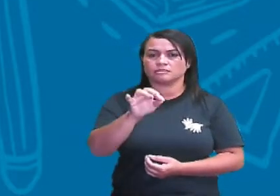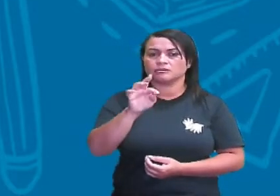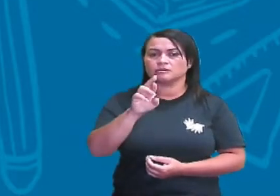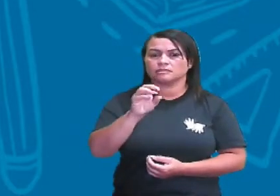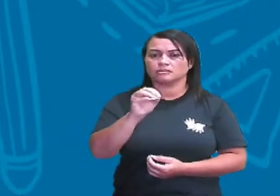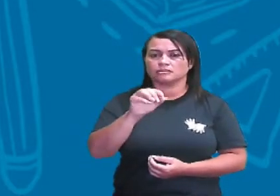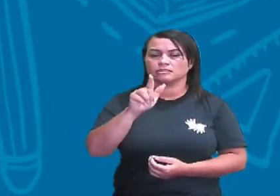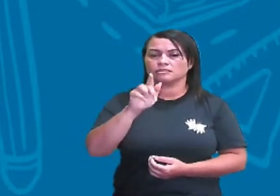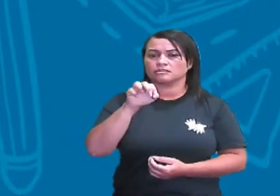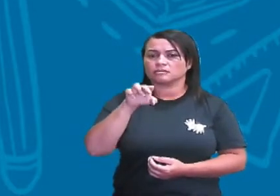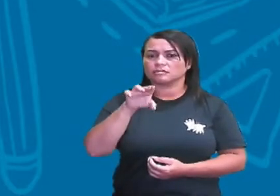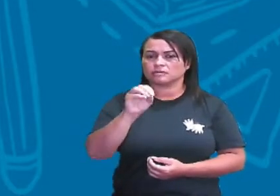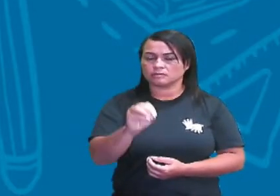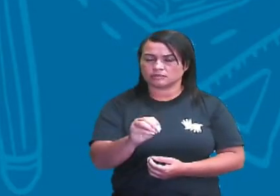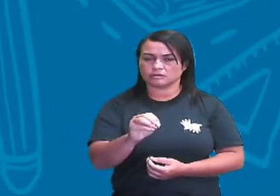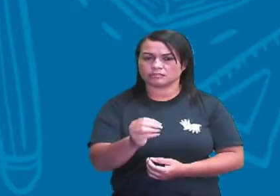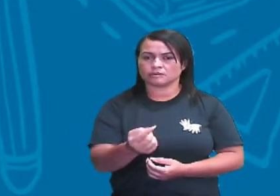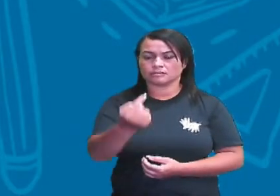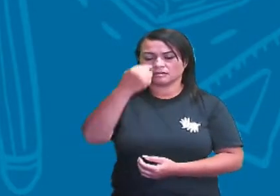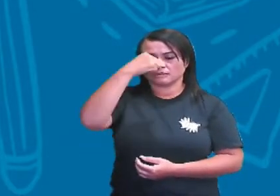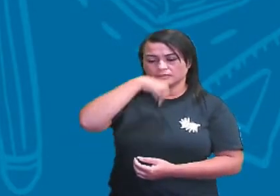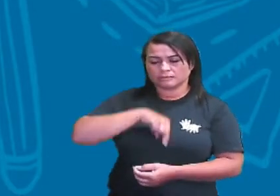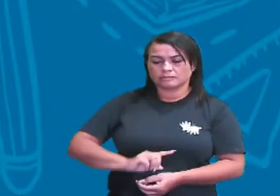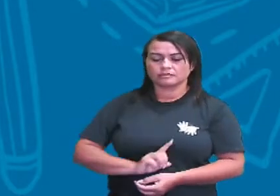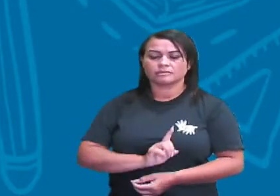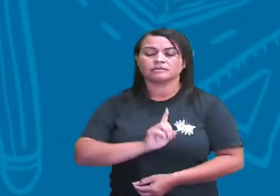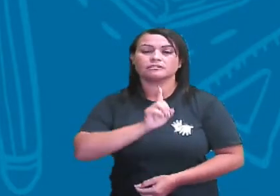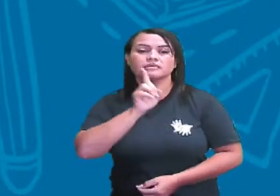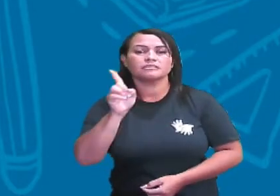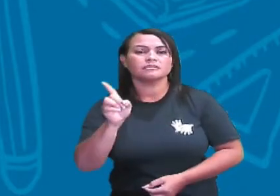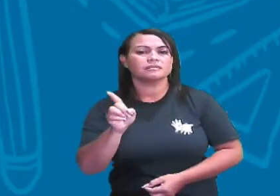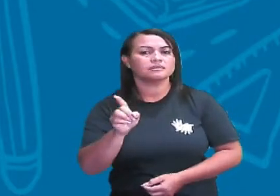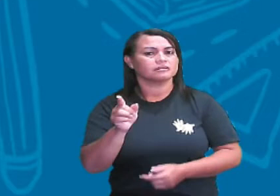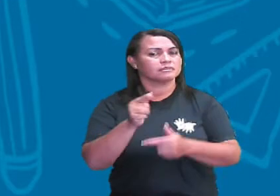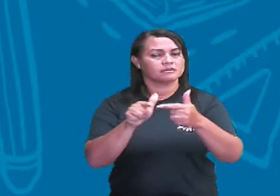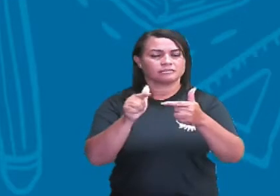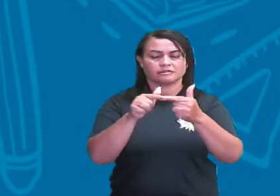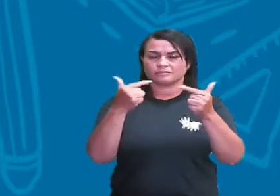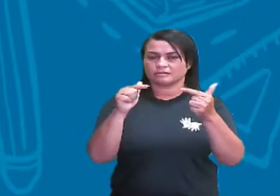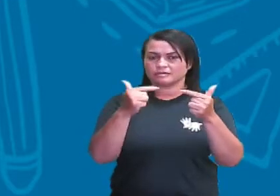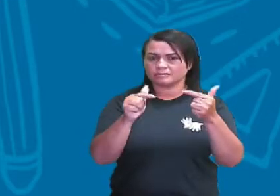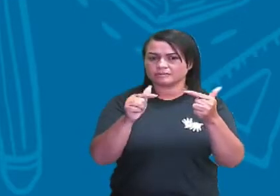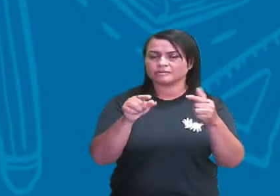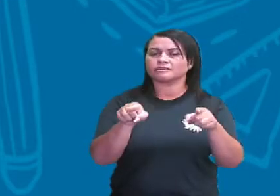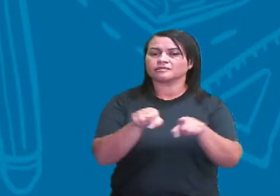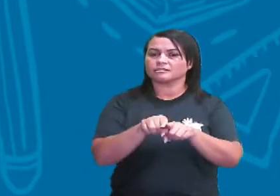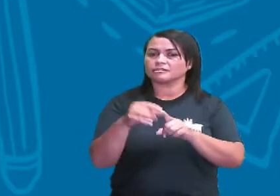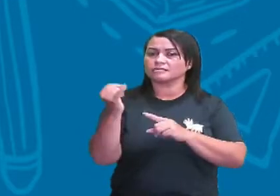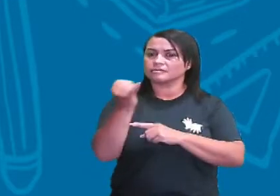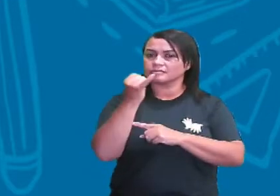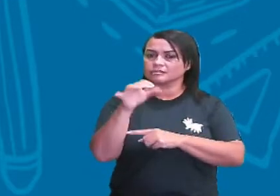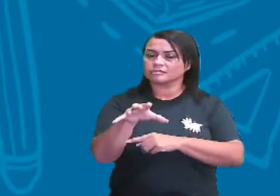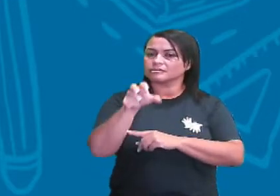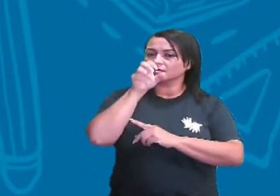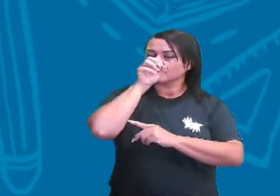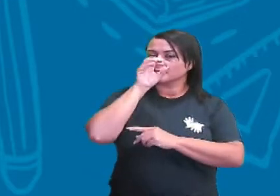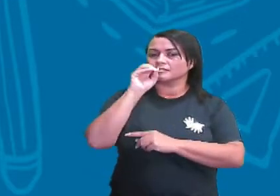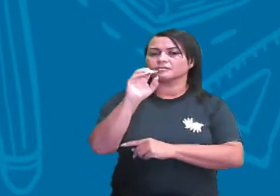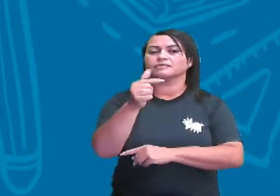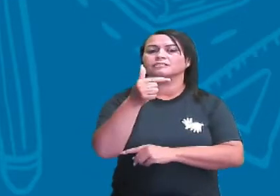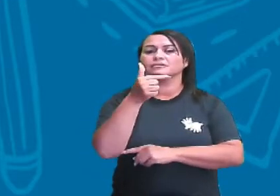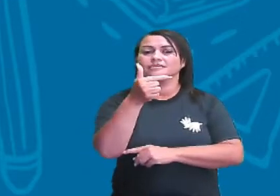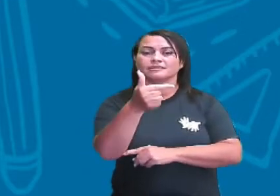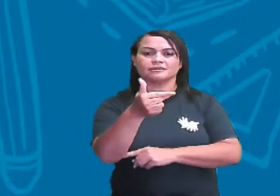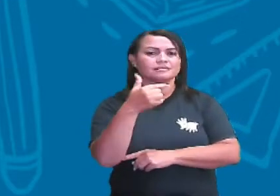nosso corpo e volta sem causar alterações. Temos o gás importantíssimo para a nossa respiração, o gás oxigênio,